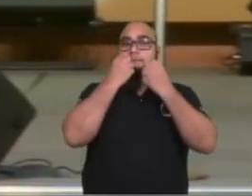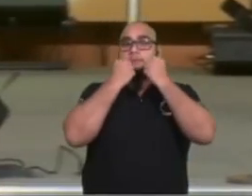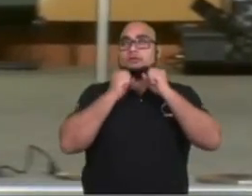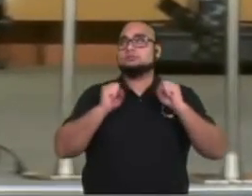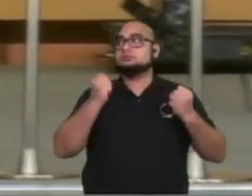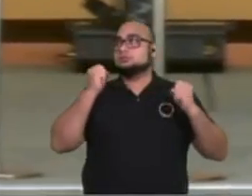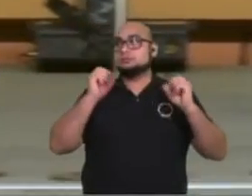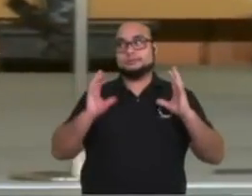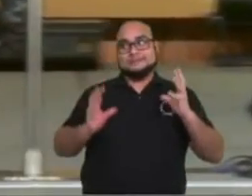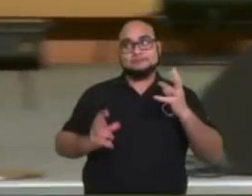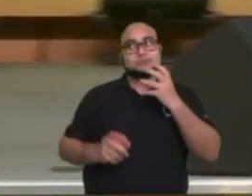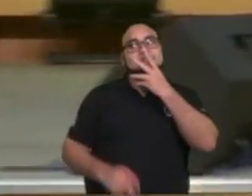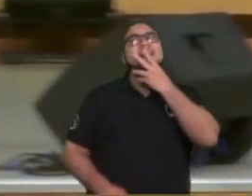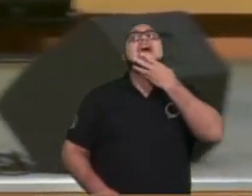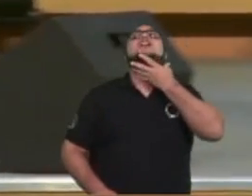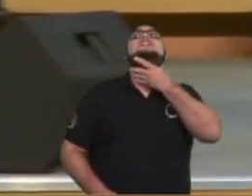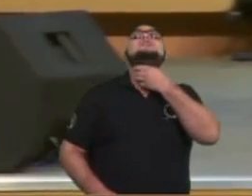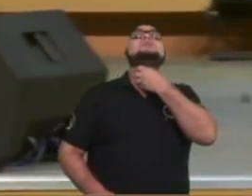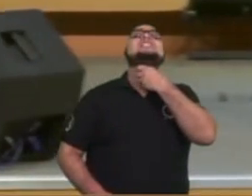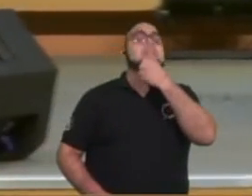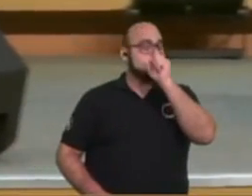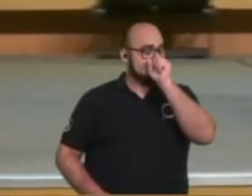hum hum